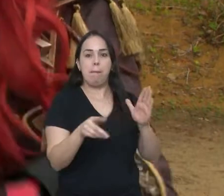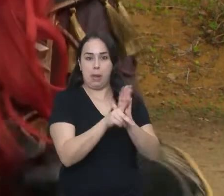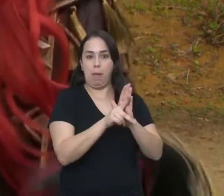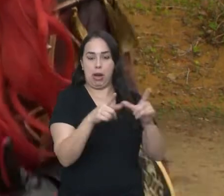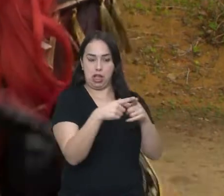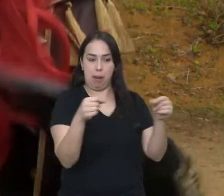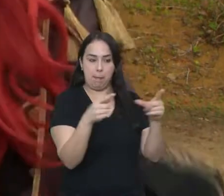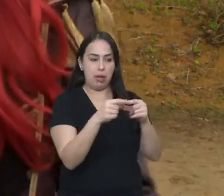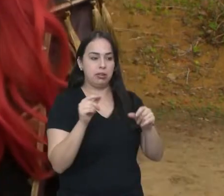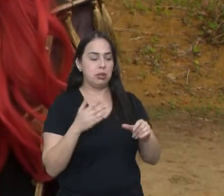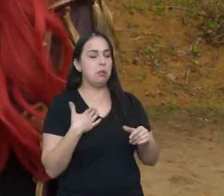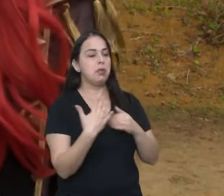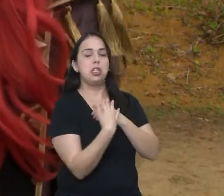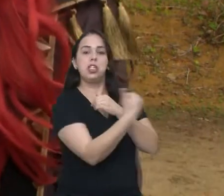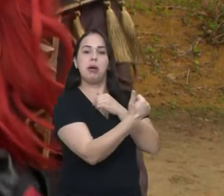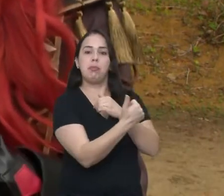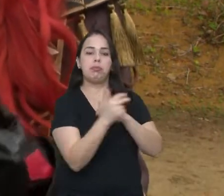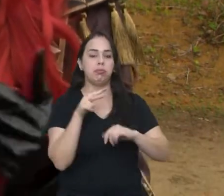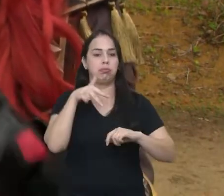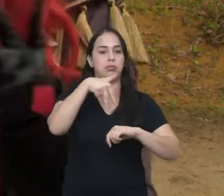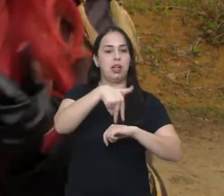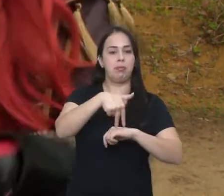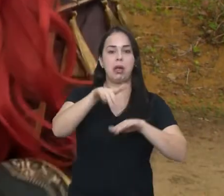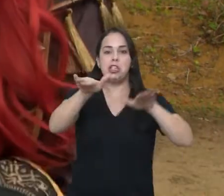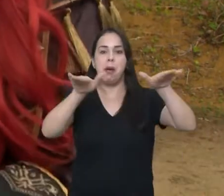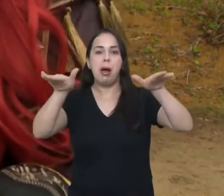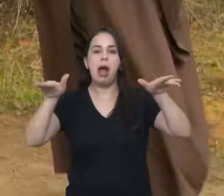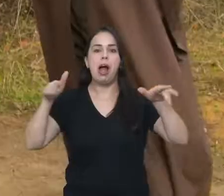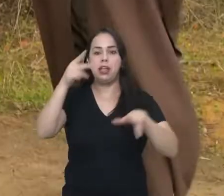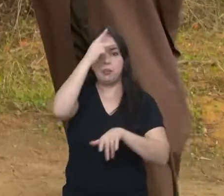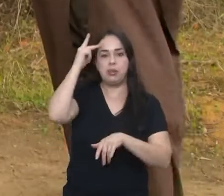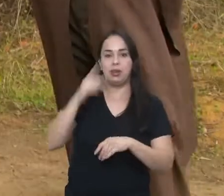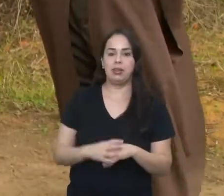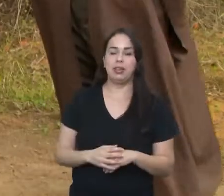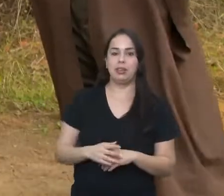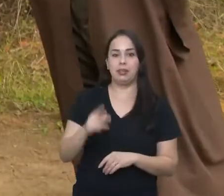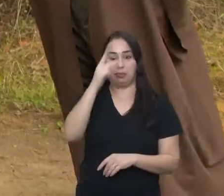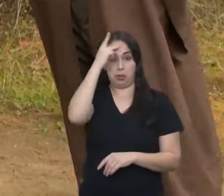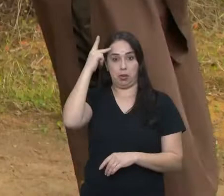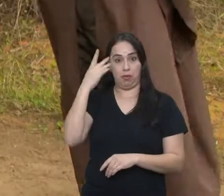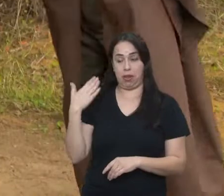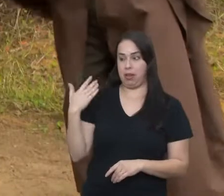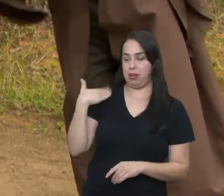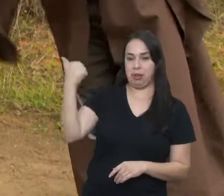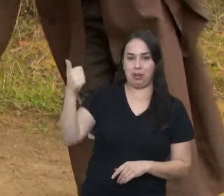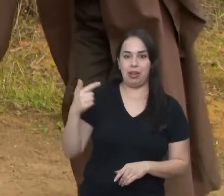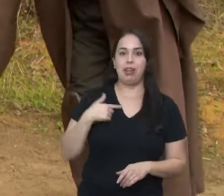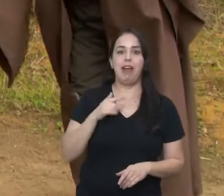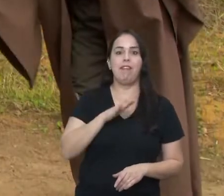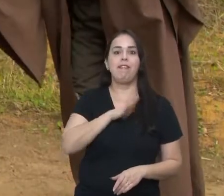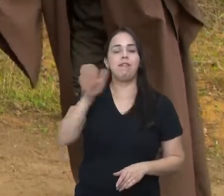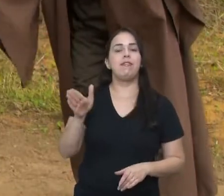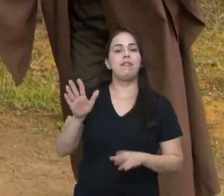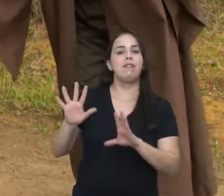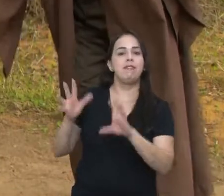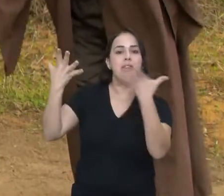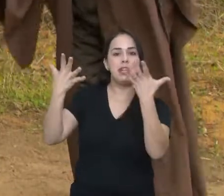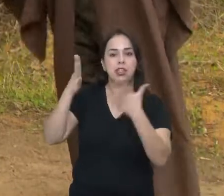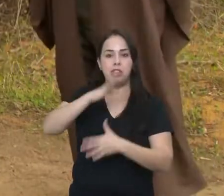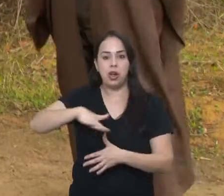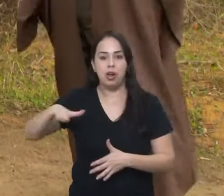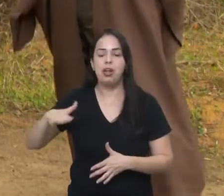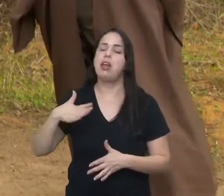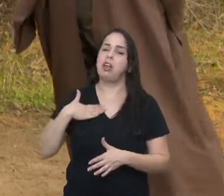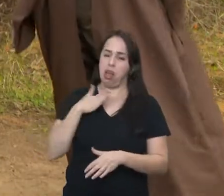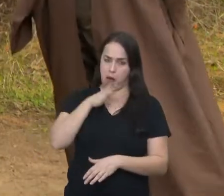eles chamam cosplayers para ficar na frente da loja para poder atrair o público. O pessoal vem até mim, olha, meu filho vai fazer uma festa infantil, você vai? Vou. E vou com